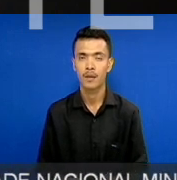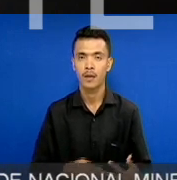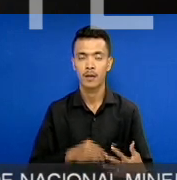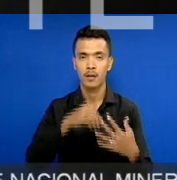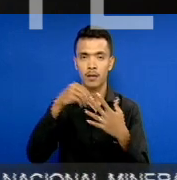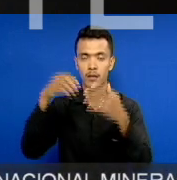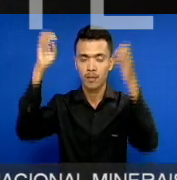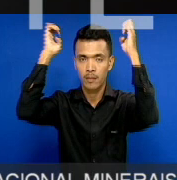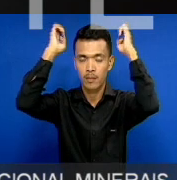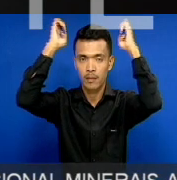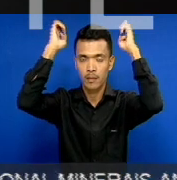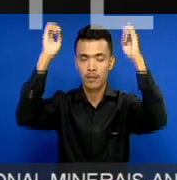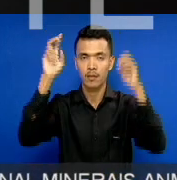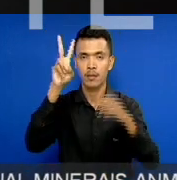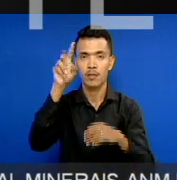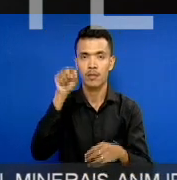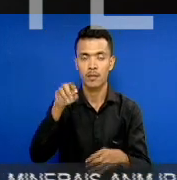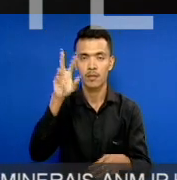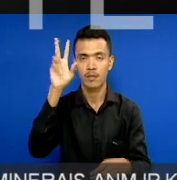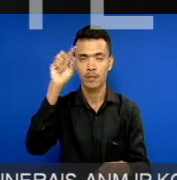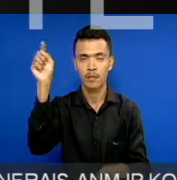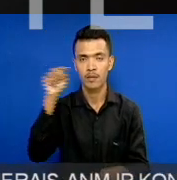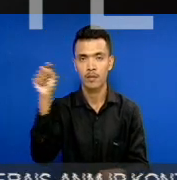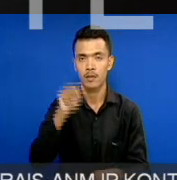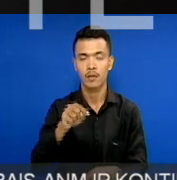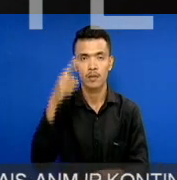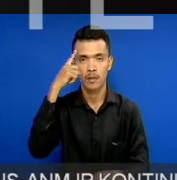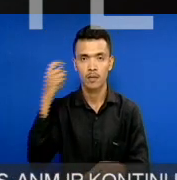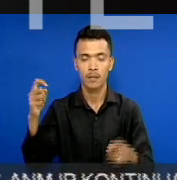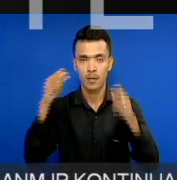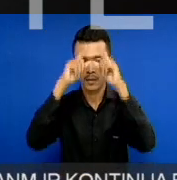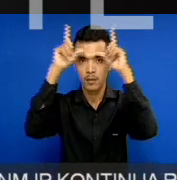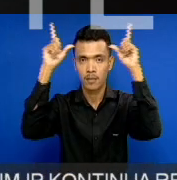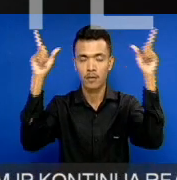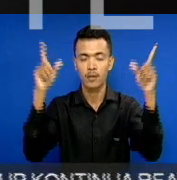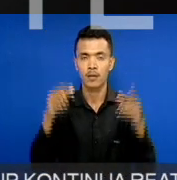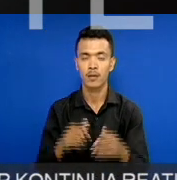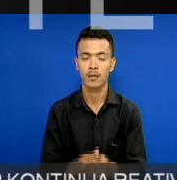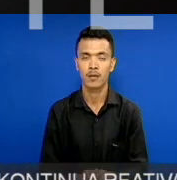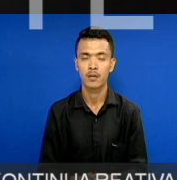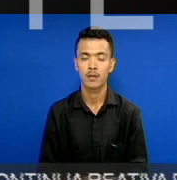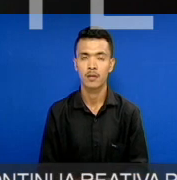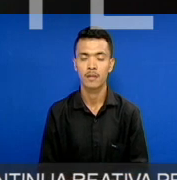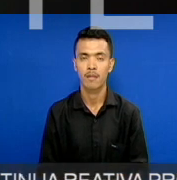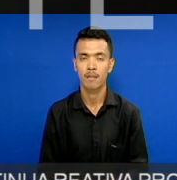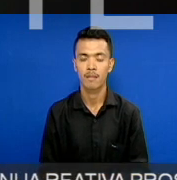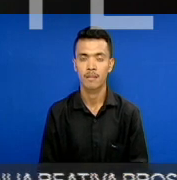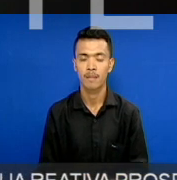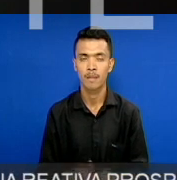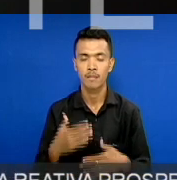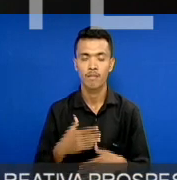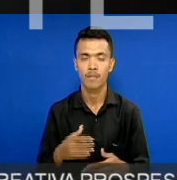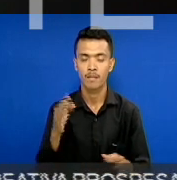edukasaun au karan informan ikan sa 2.3% tamba ita Timor-Leste tanya anu sekolah di komisi sendiri. Pertama